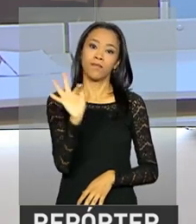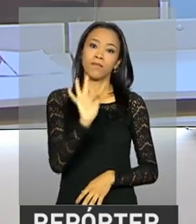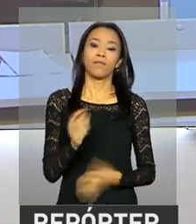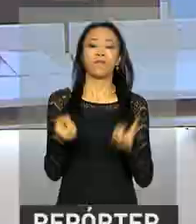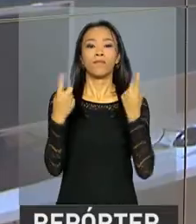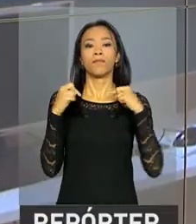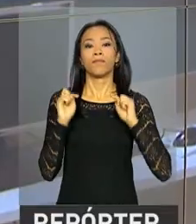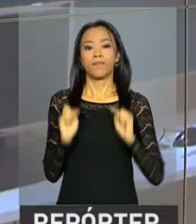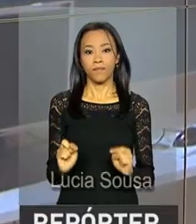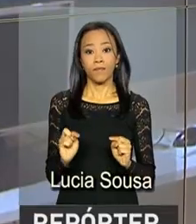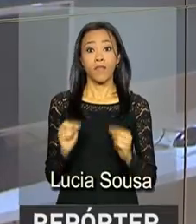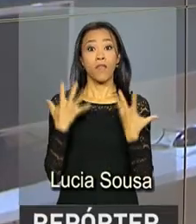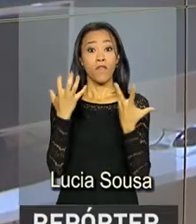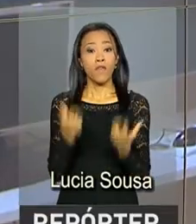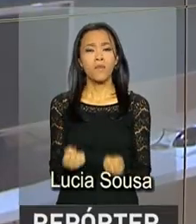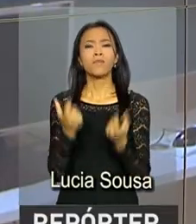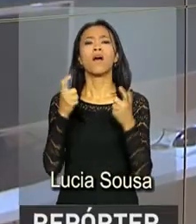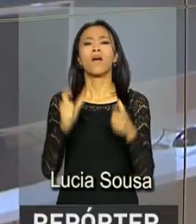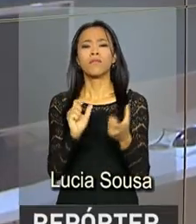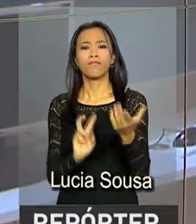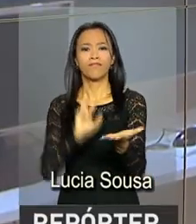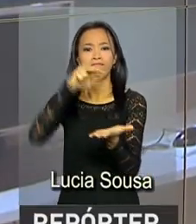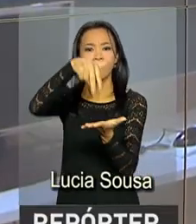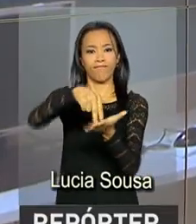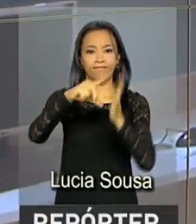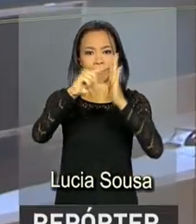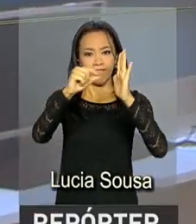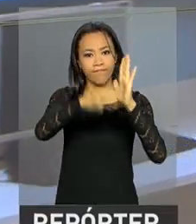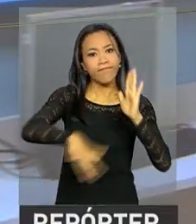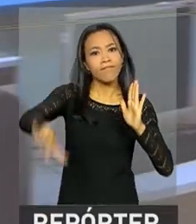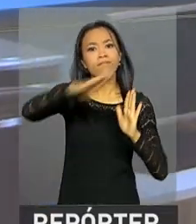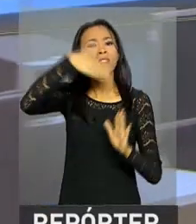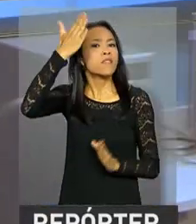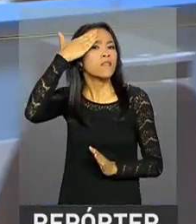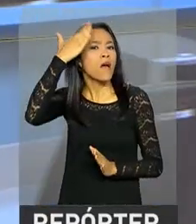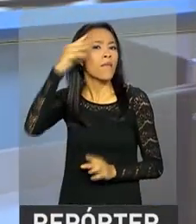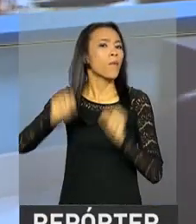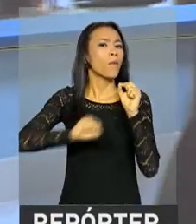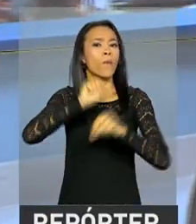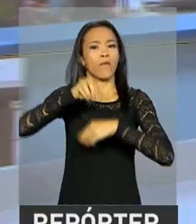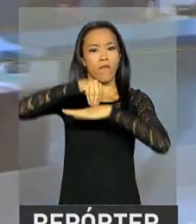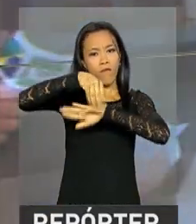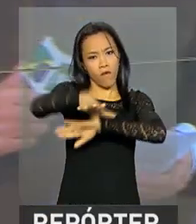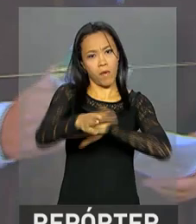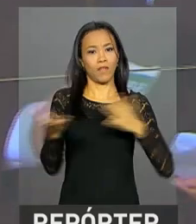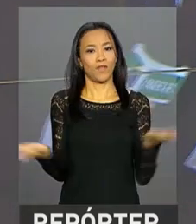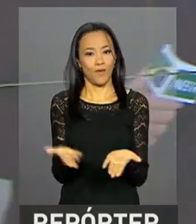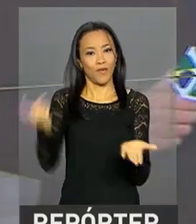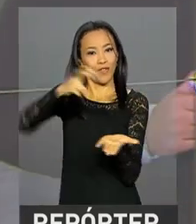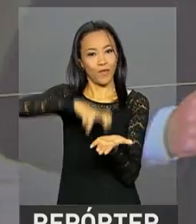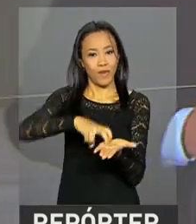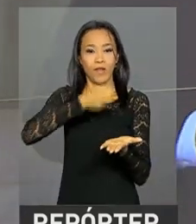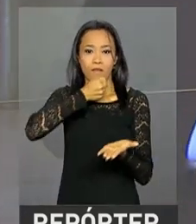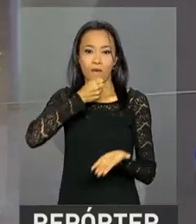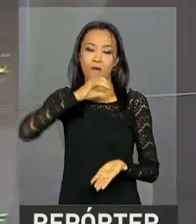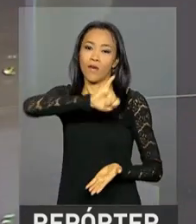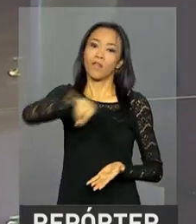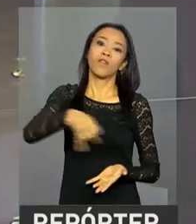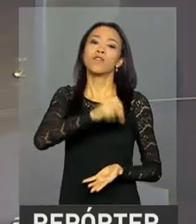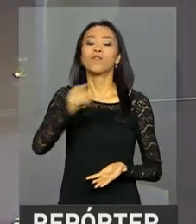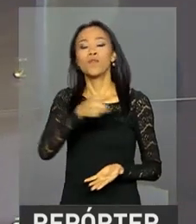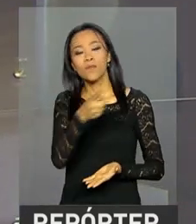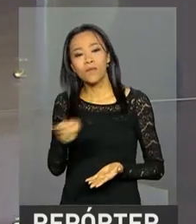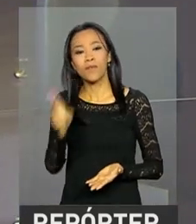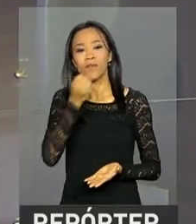fevereiro e vamos direto ao palácio Planalto saber as informações desta manhã com o repórter João Pedro Neto Oi João